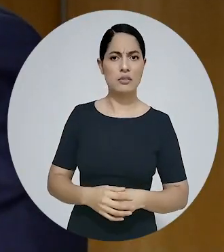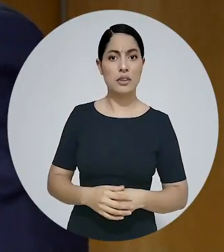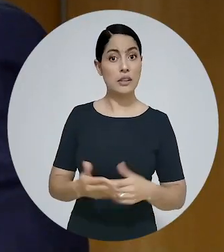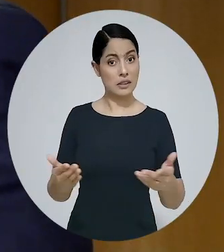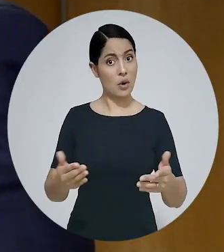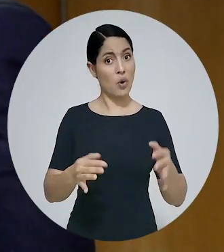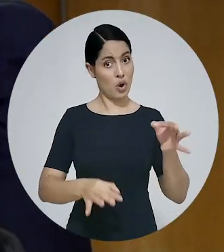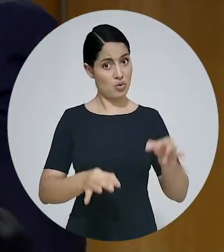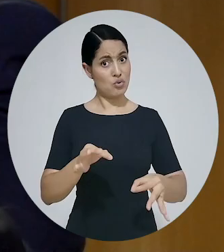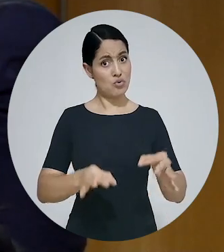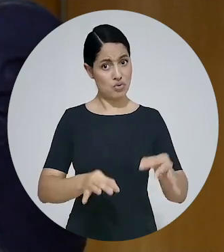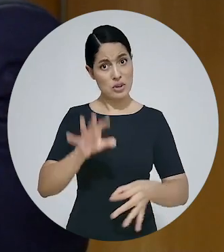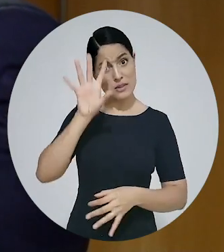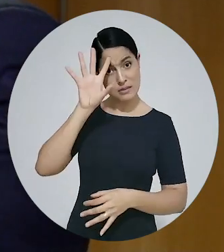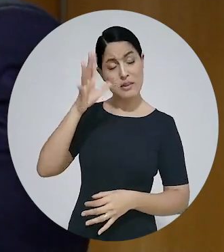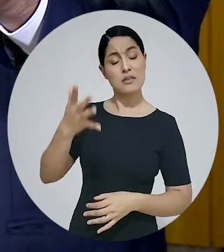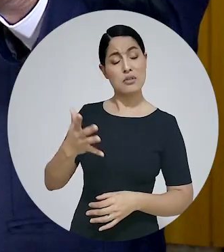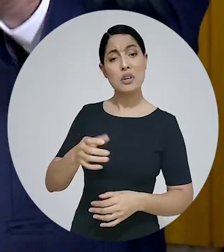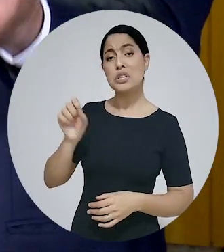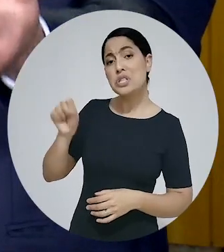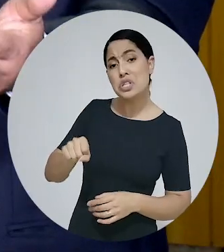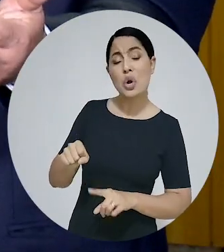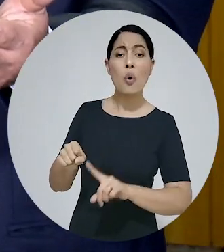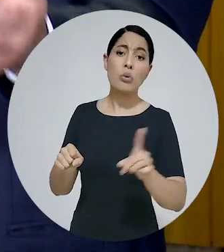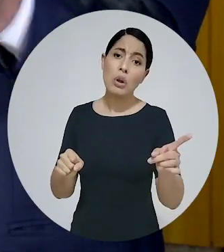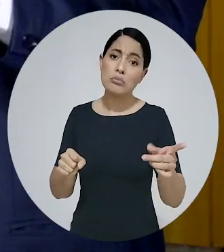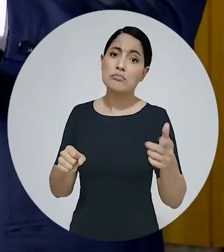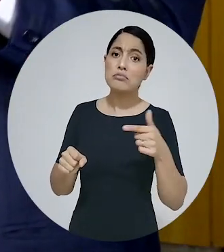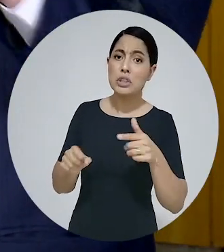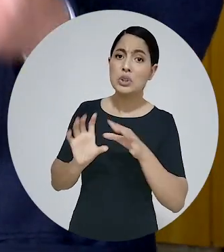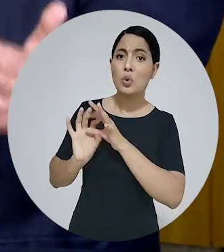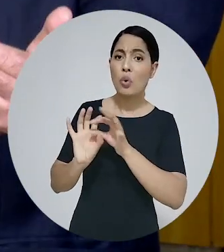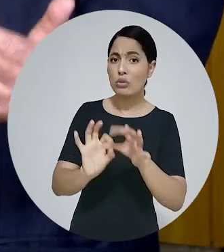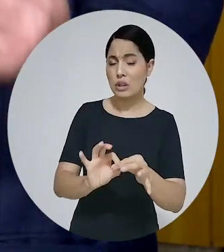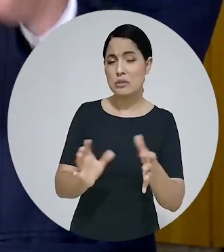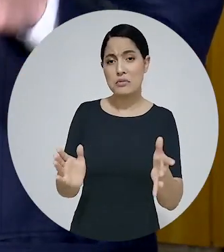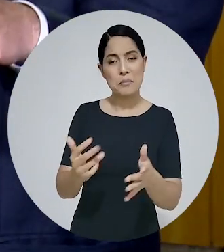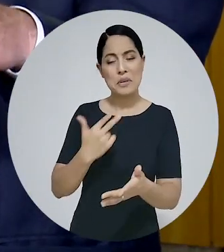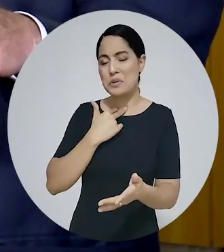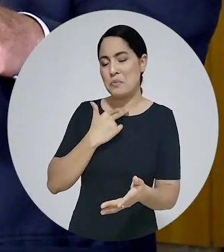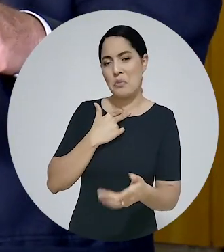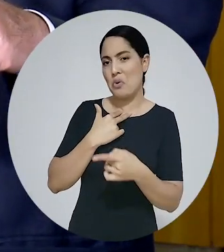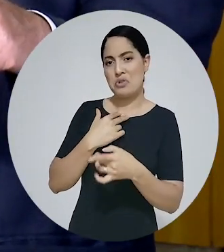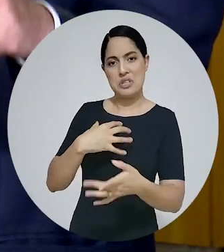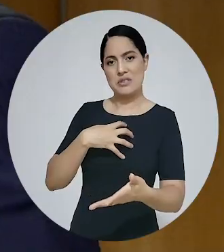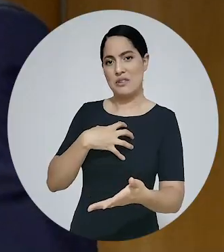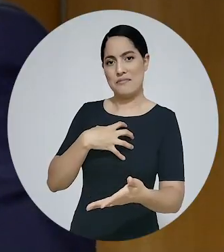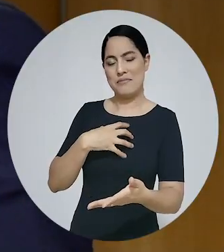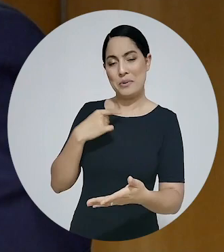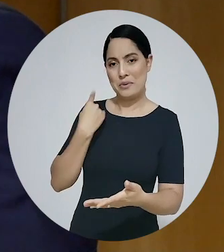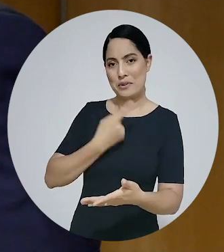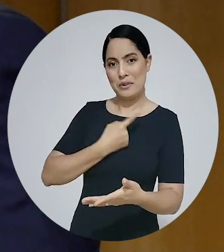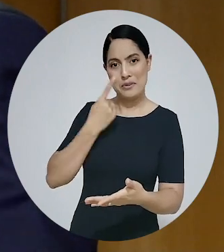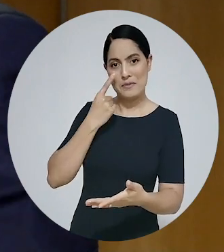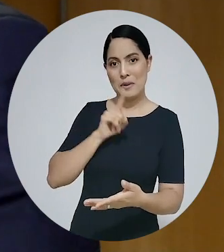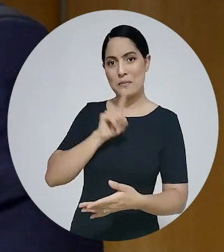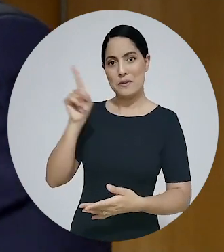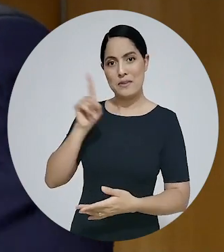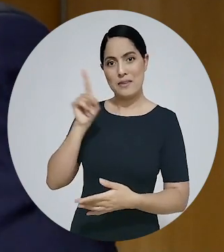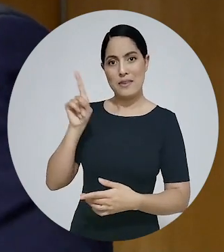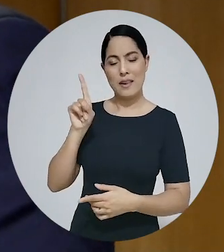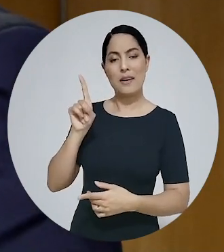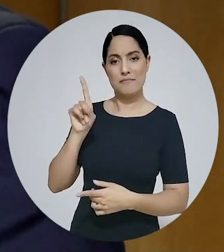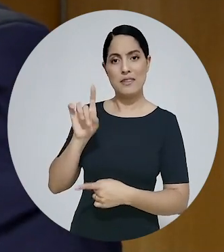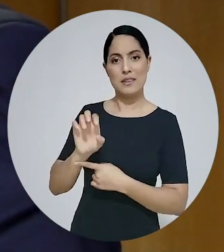pedir e a justiça de decidir sim ou não sobre aquele pedido. O que não pode acontecer é como